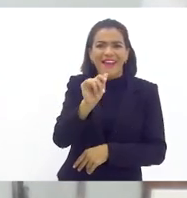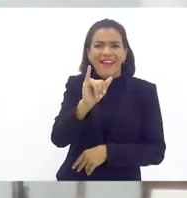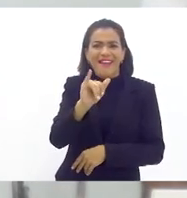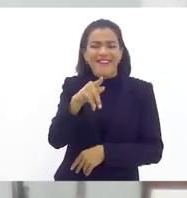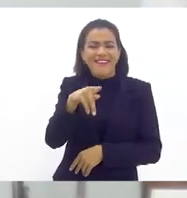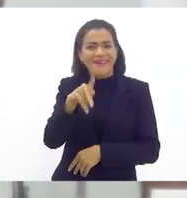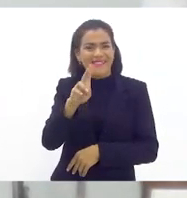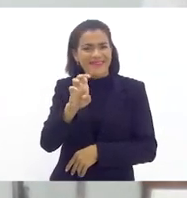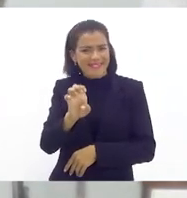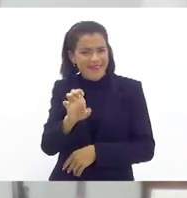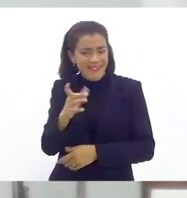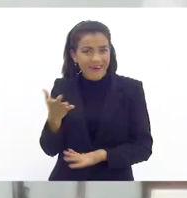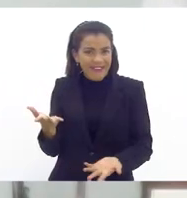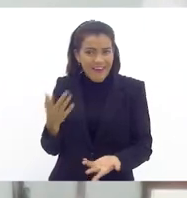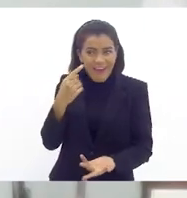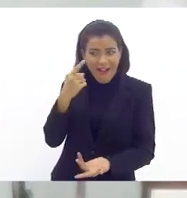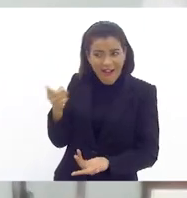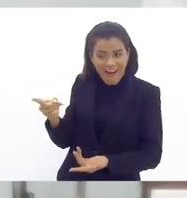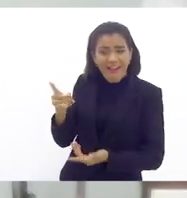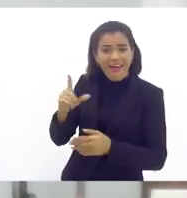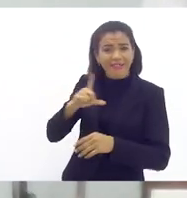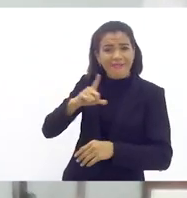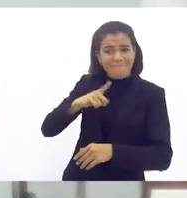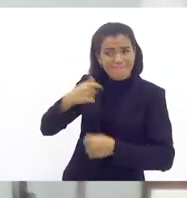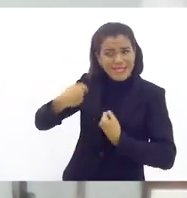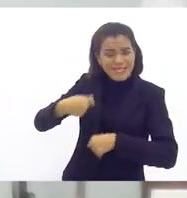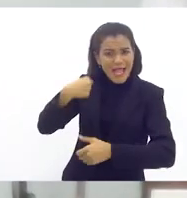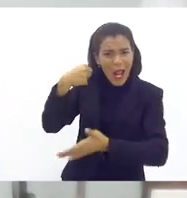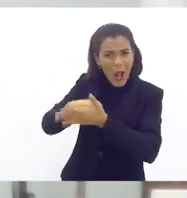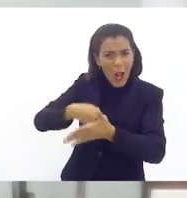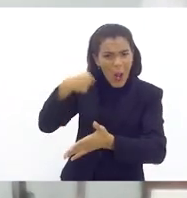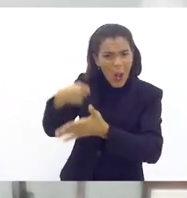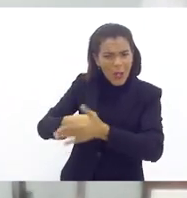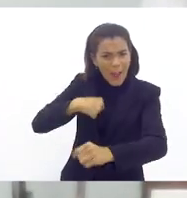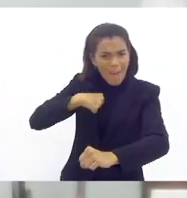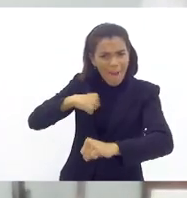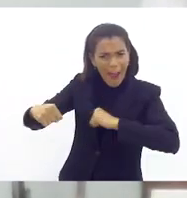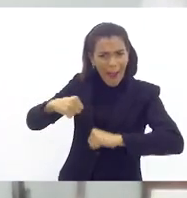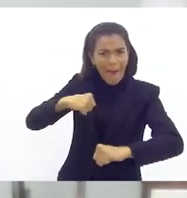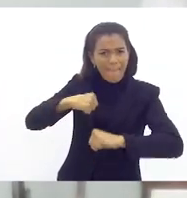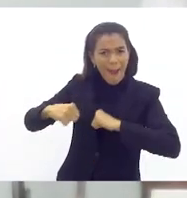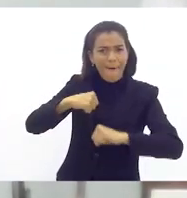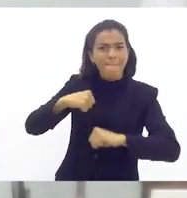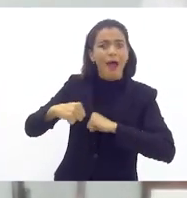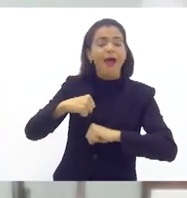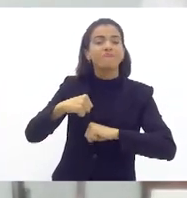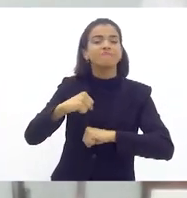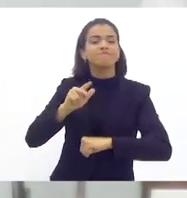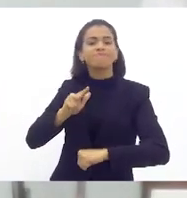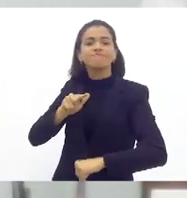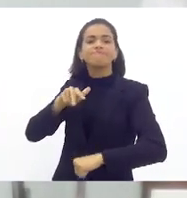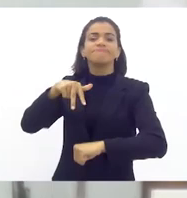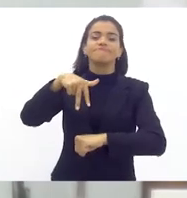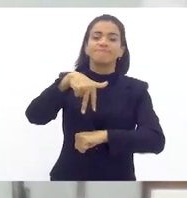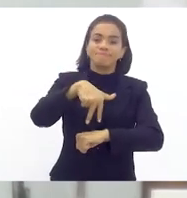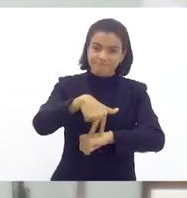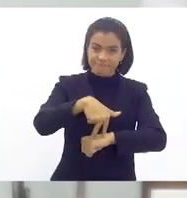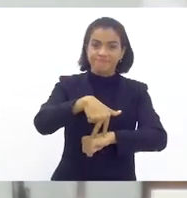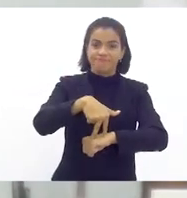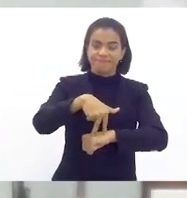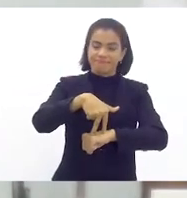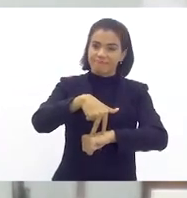E a gente vê o quanto ele ainda vai ter que lutar para que realmente seja